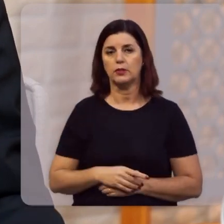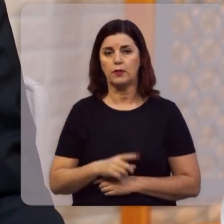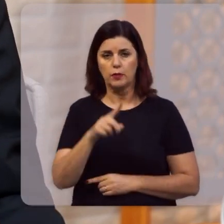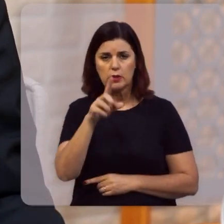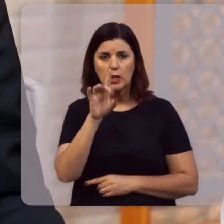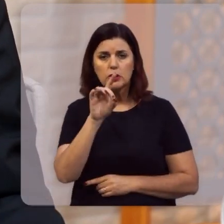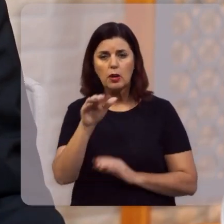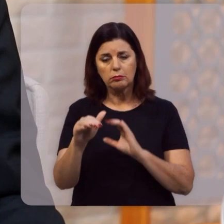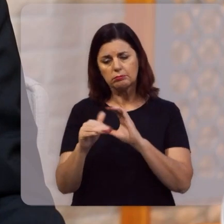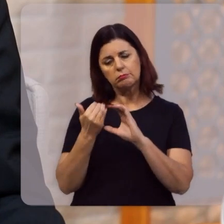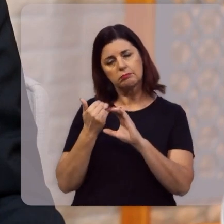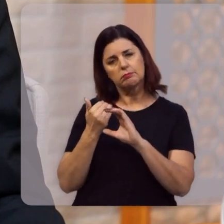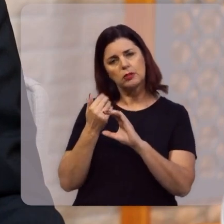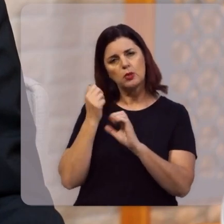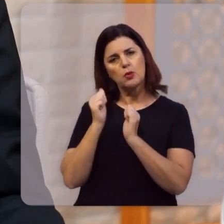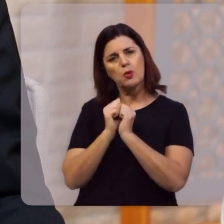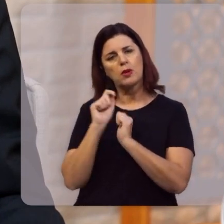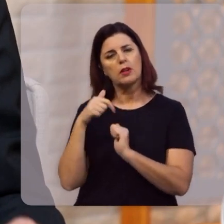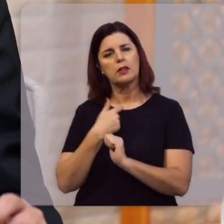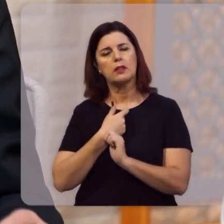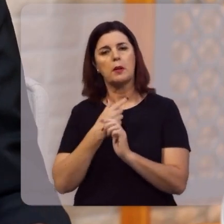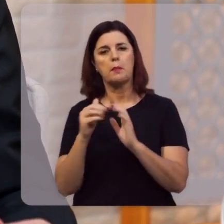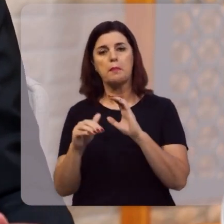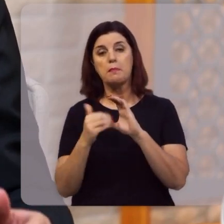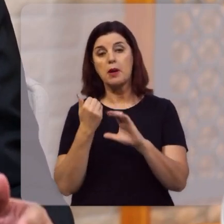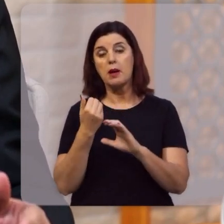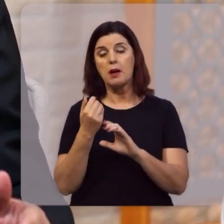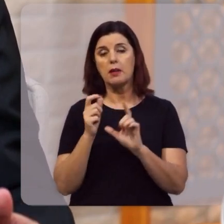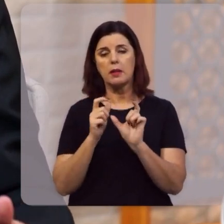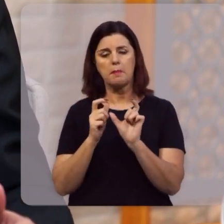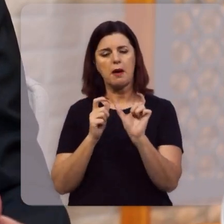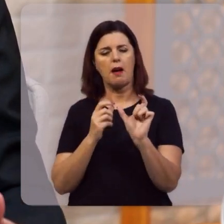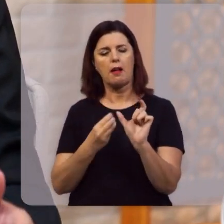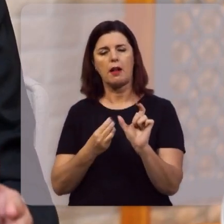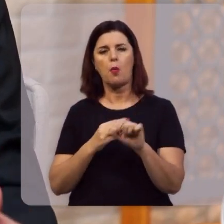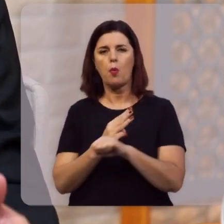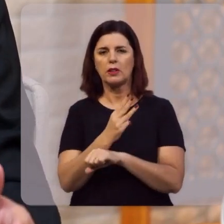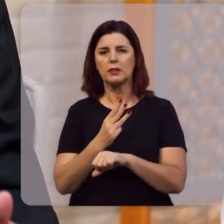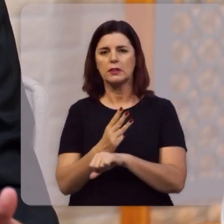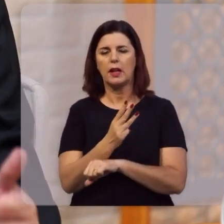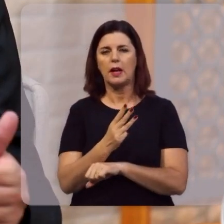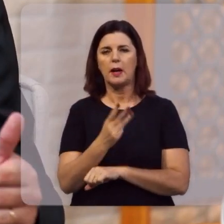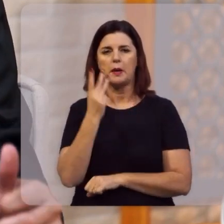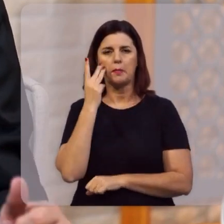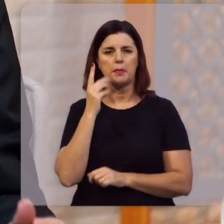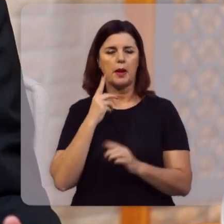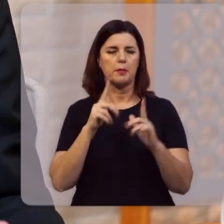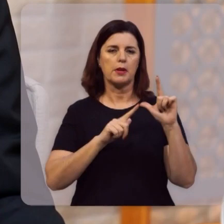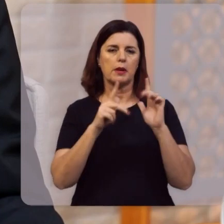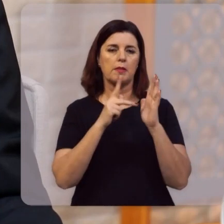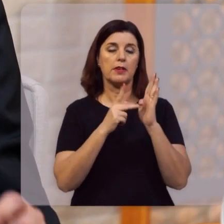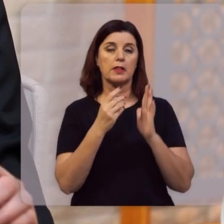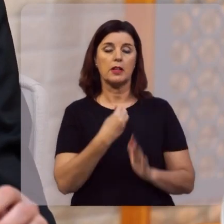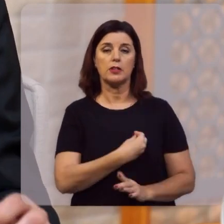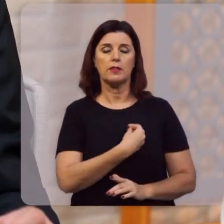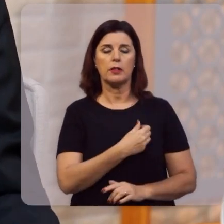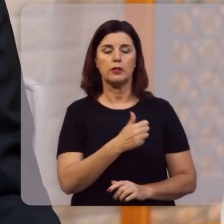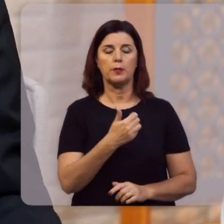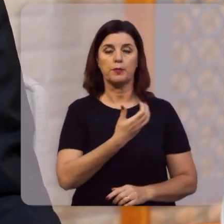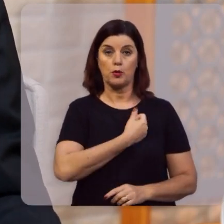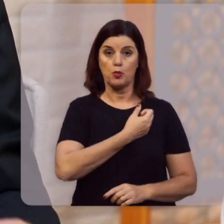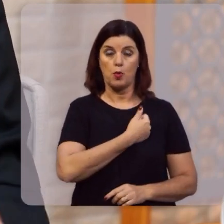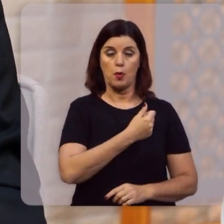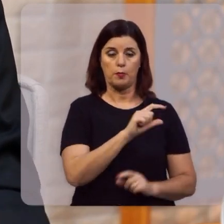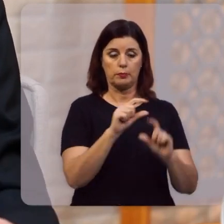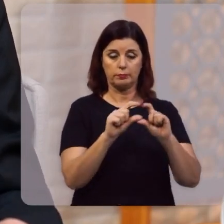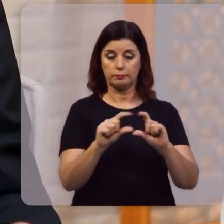isso. Basta você entrar em contato conosco. Você manda uma mensagem via WhatsApp, aqui, programa Verdade e Vida. O